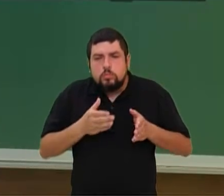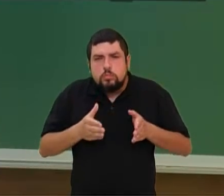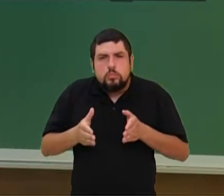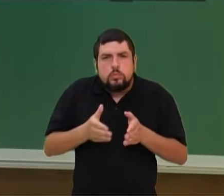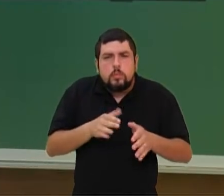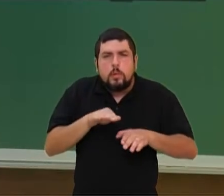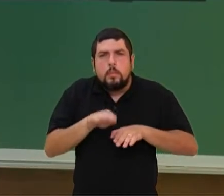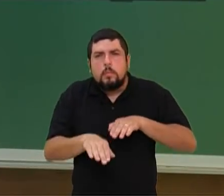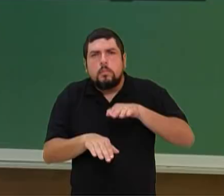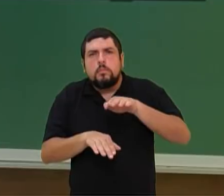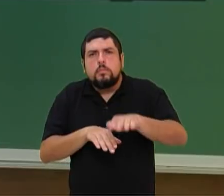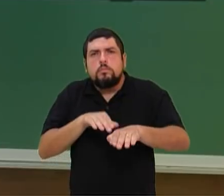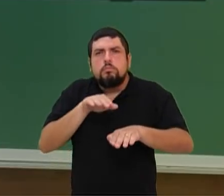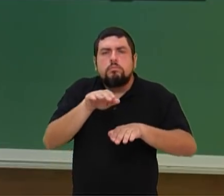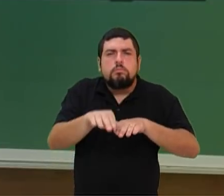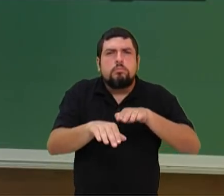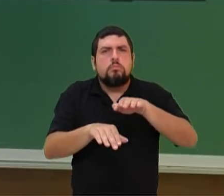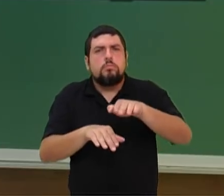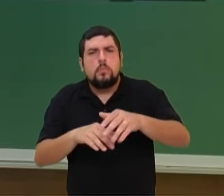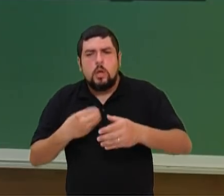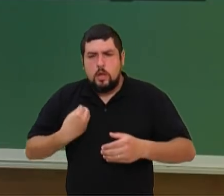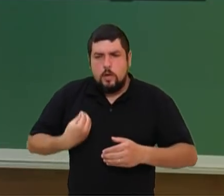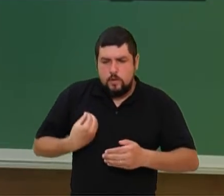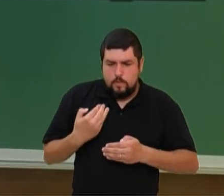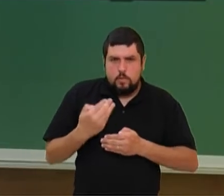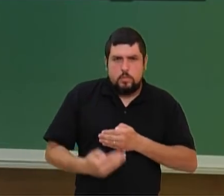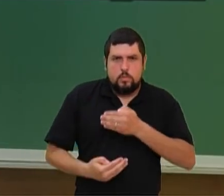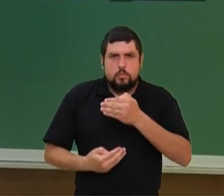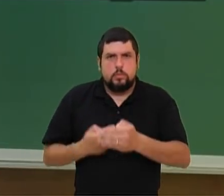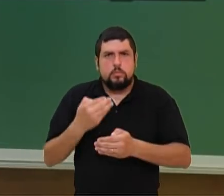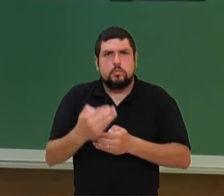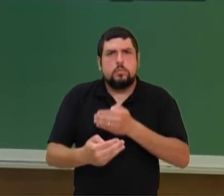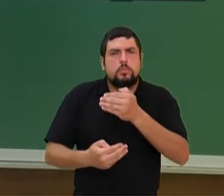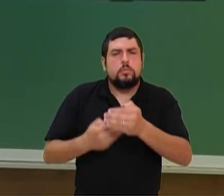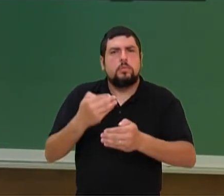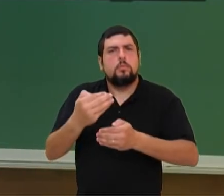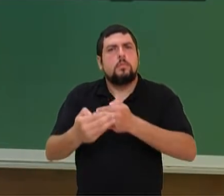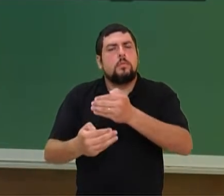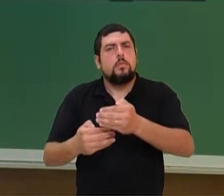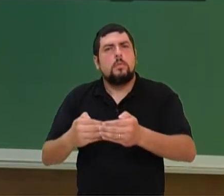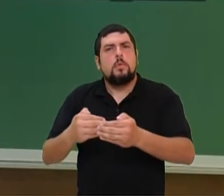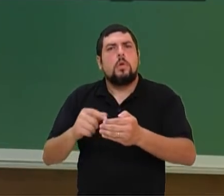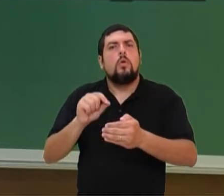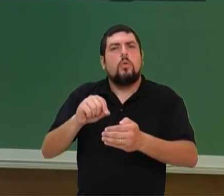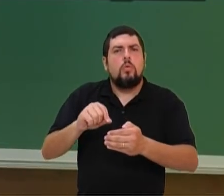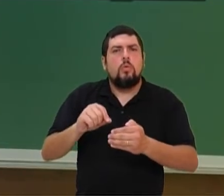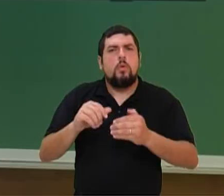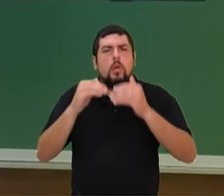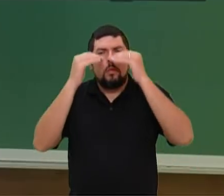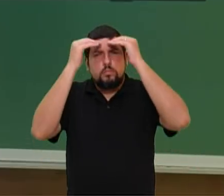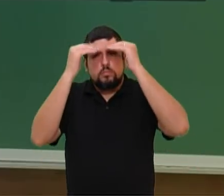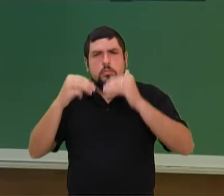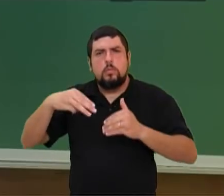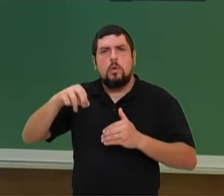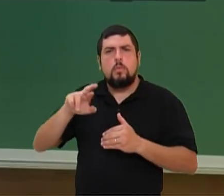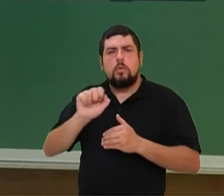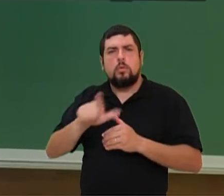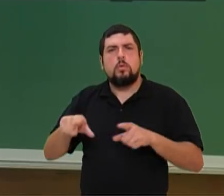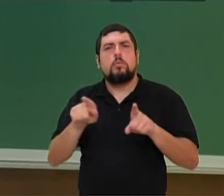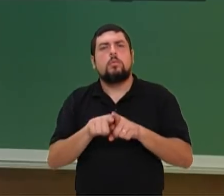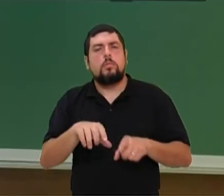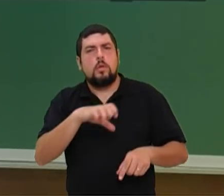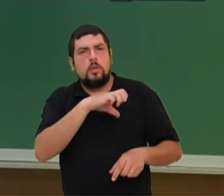moral nesse sentido, né? É ter esse Michi, que é o chamado caminho que ele tem que seguir para o chamado ideal